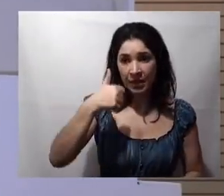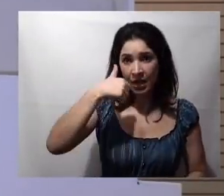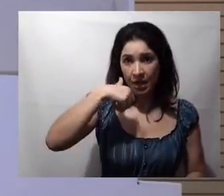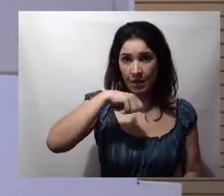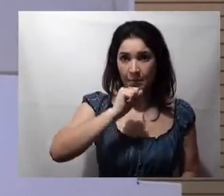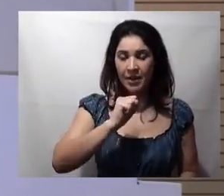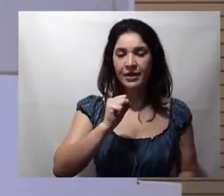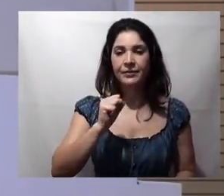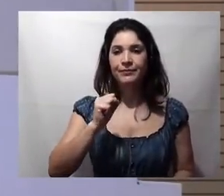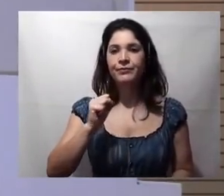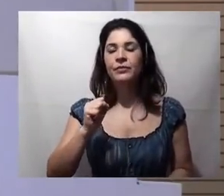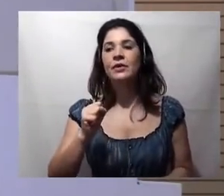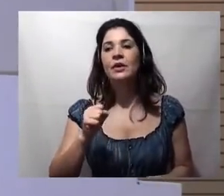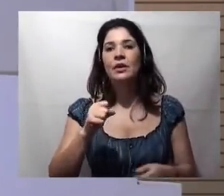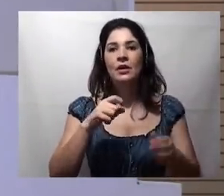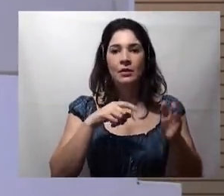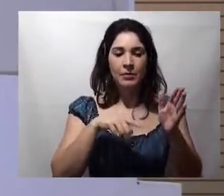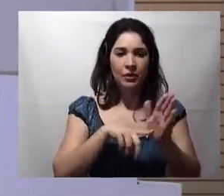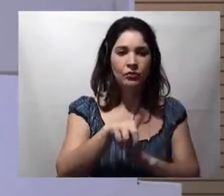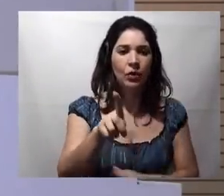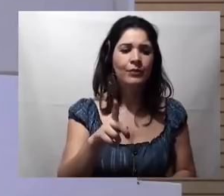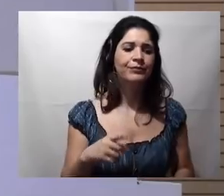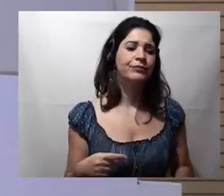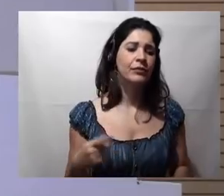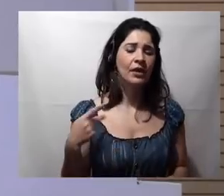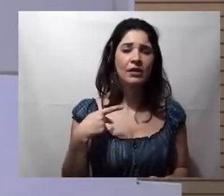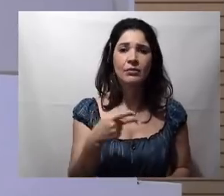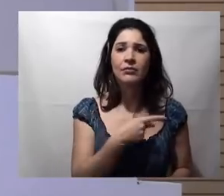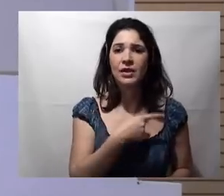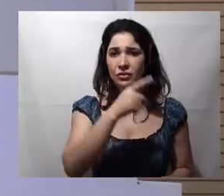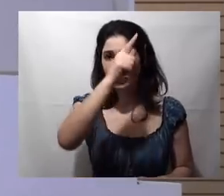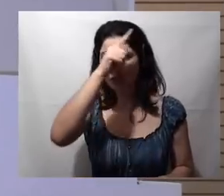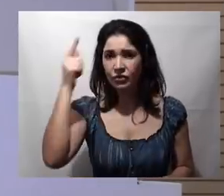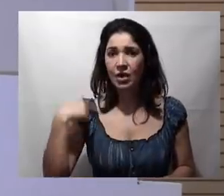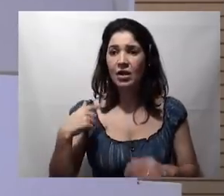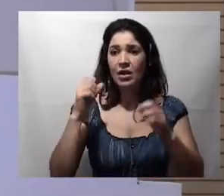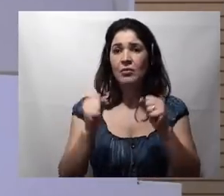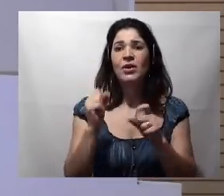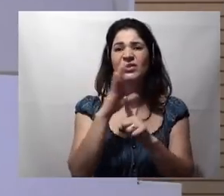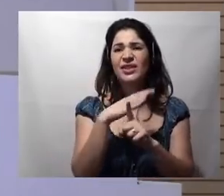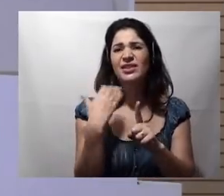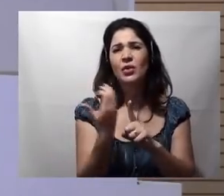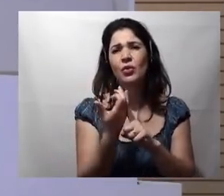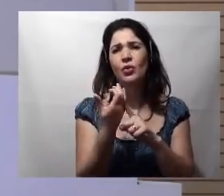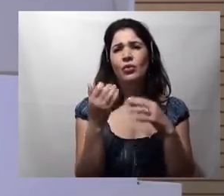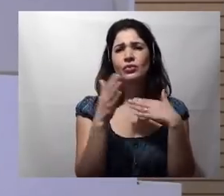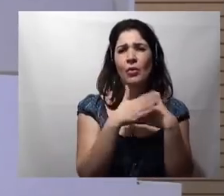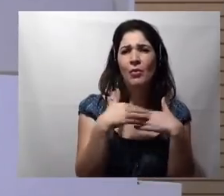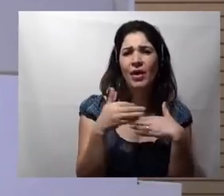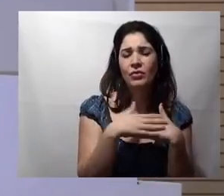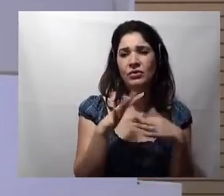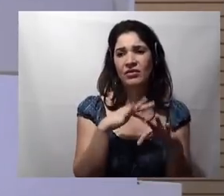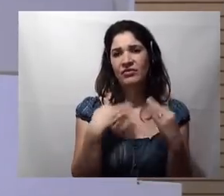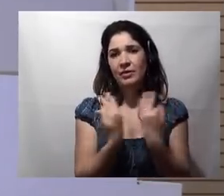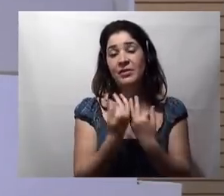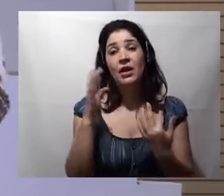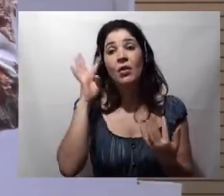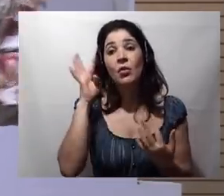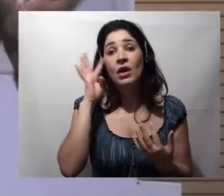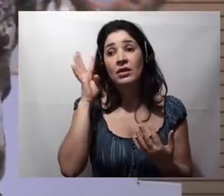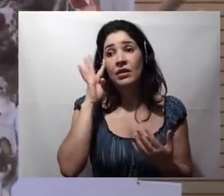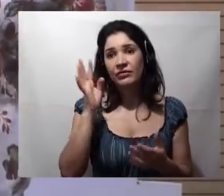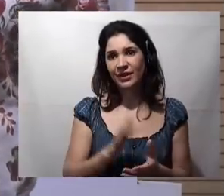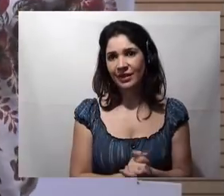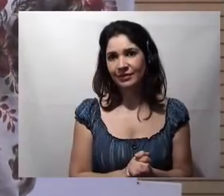perguntou o irmão o filho outro filho dela é da nossa igreja perguntou o pastor jadiel se a gente podia fazer um culto para consolar a família era